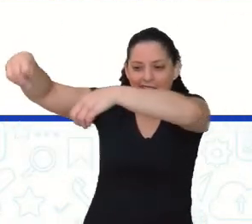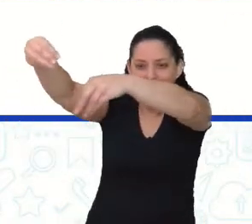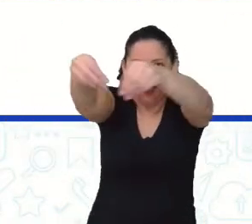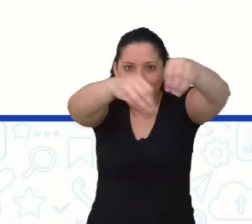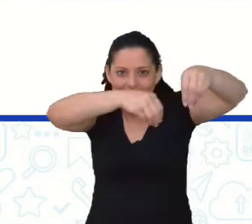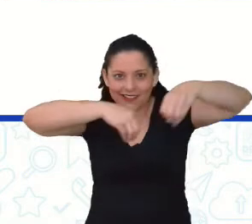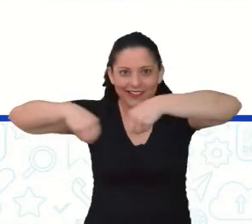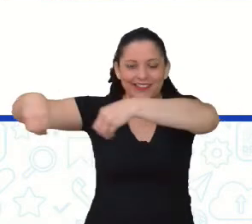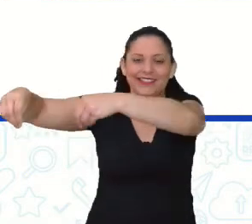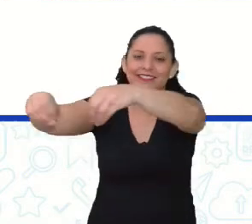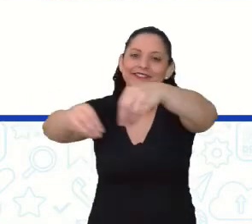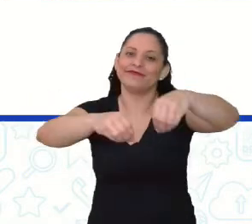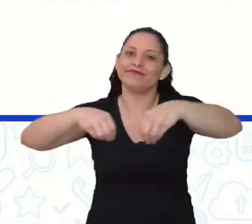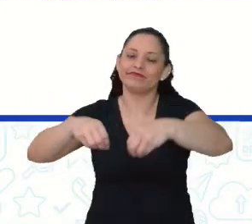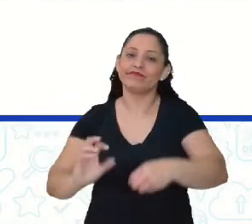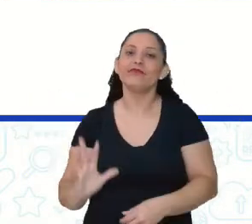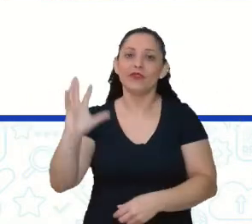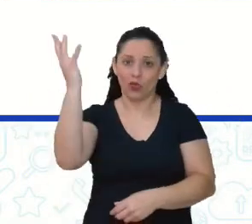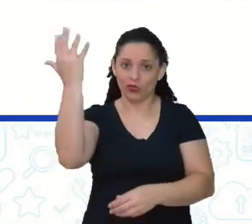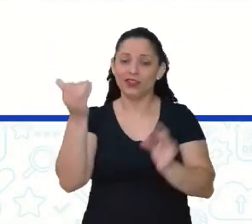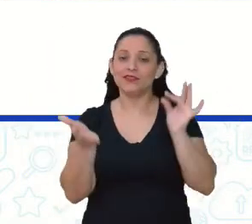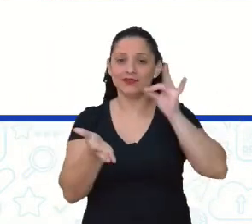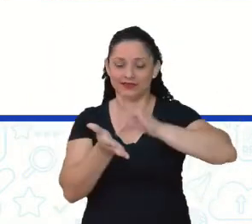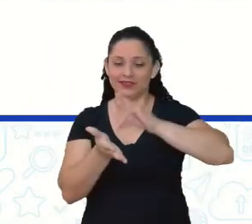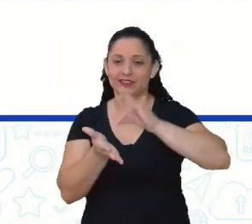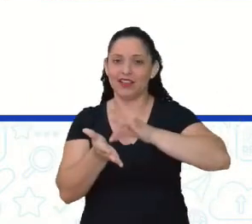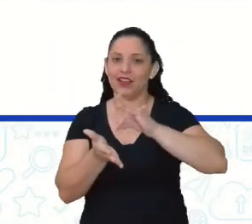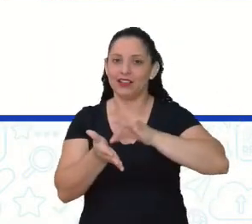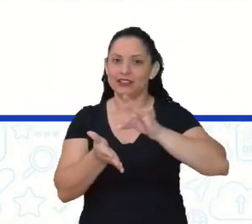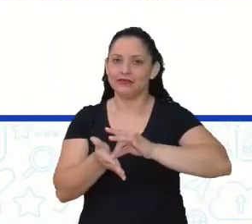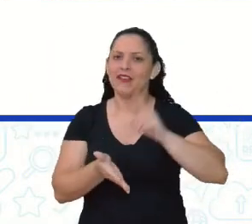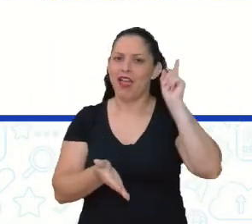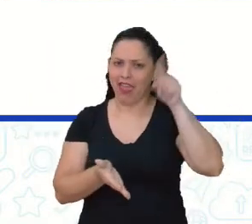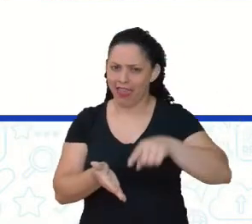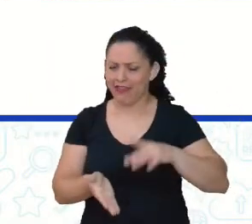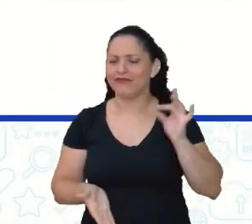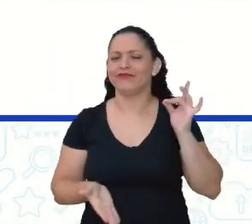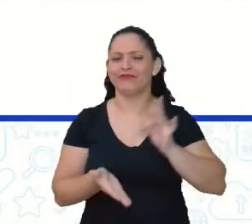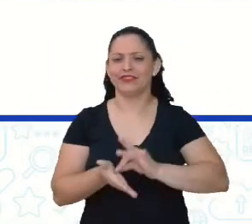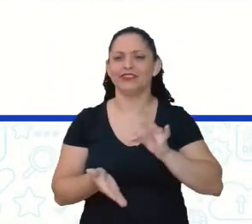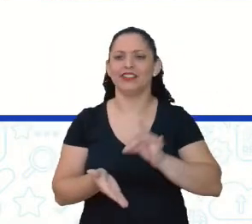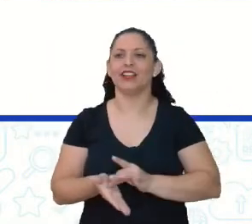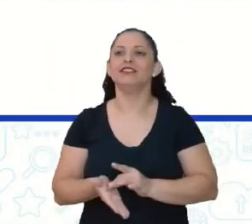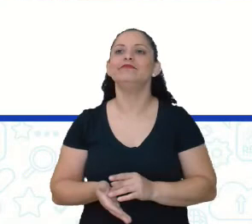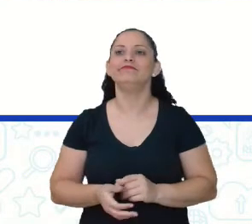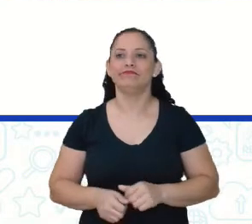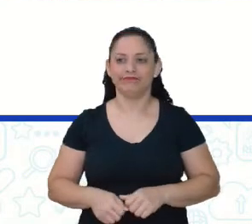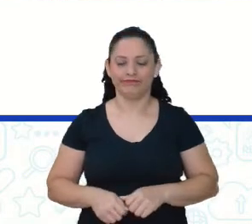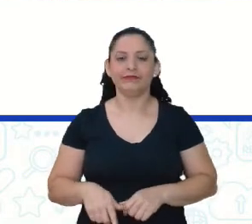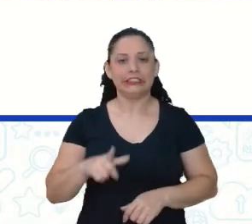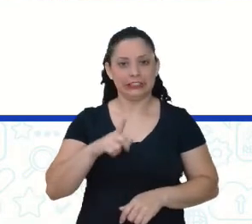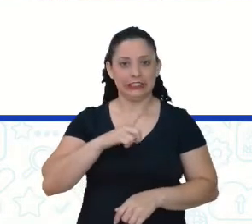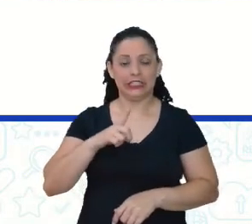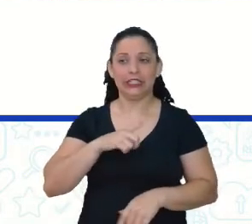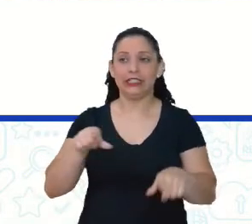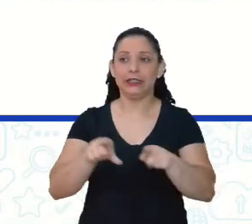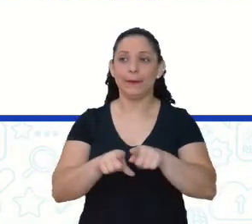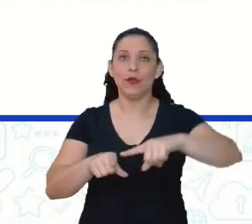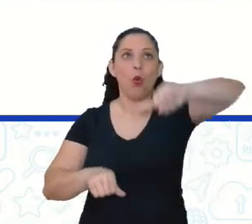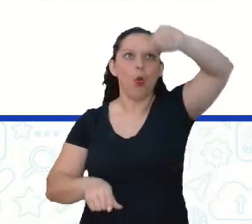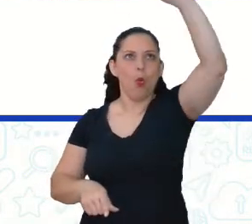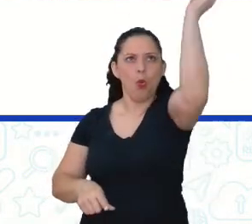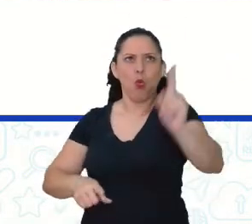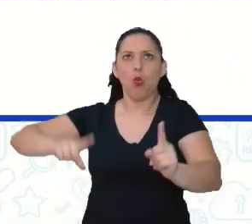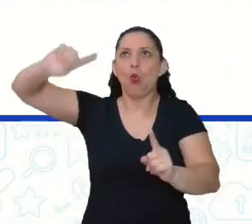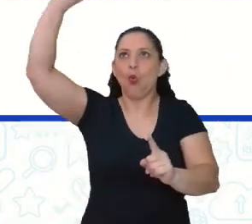coisa, né? E isso existe, viu, gente? Não é conto de fadas, não. Existe sim, tempestade de areia, tá? E um raio, olha só. O